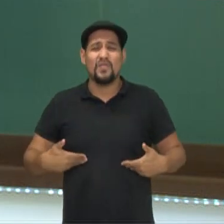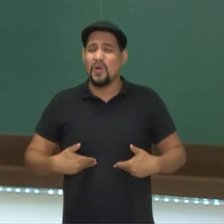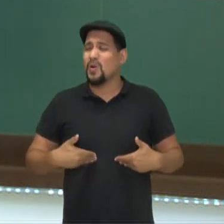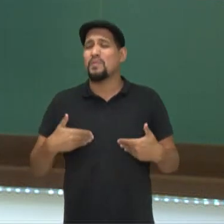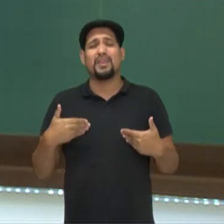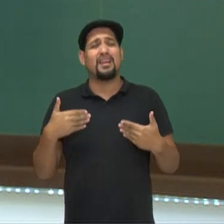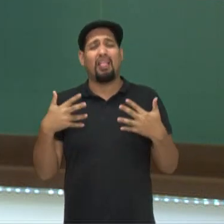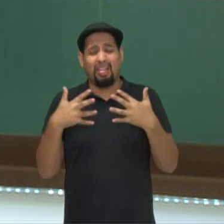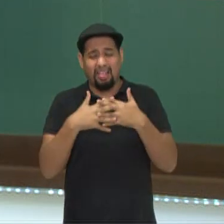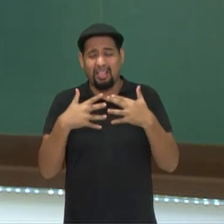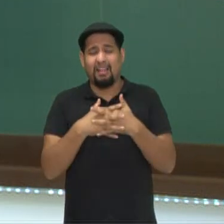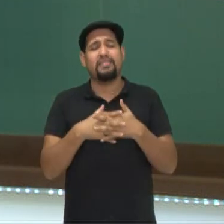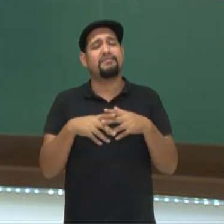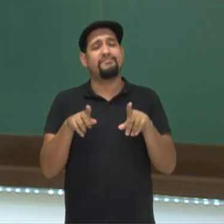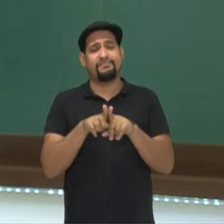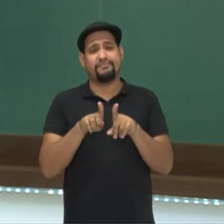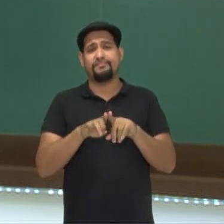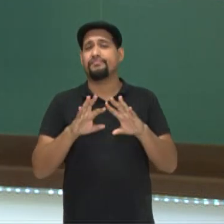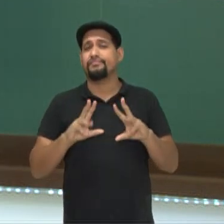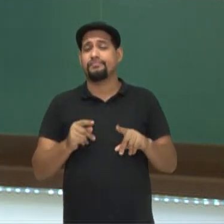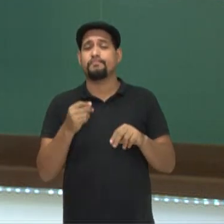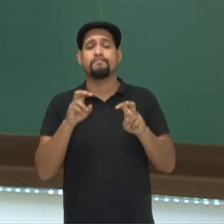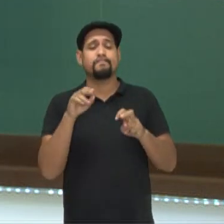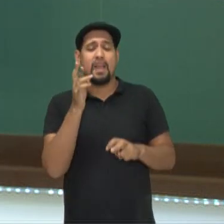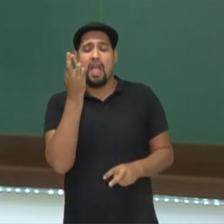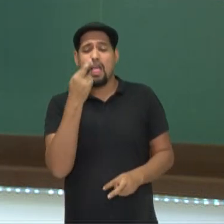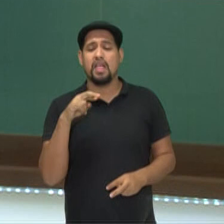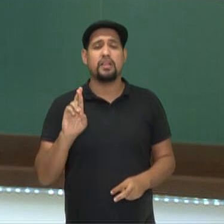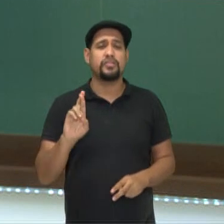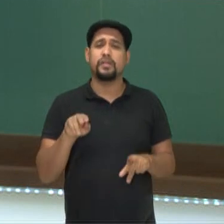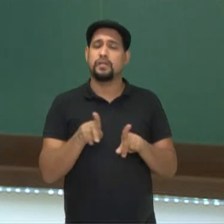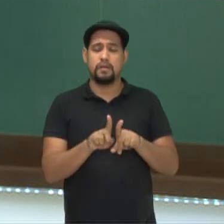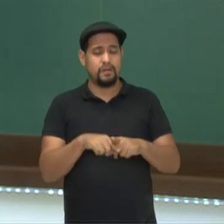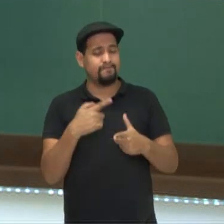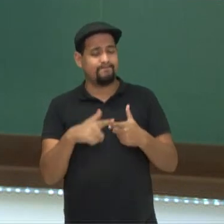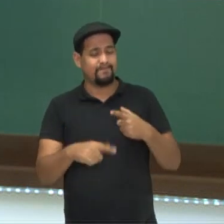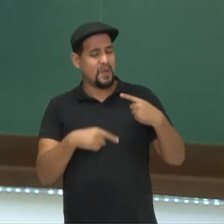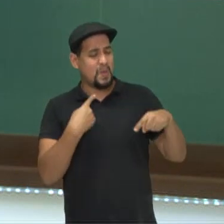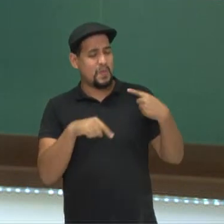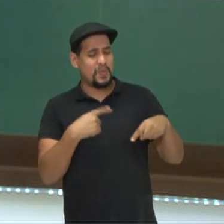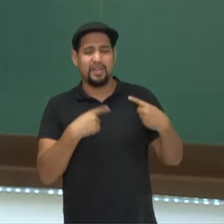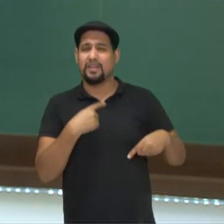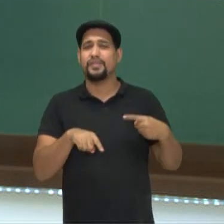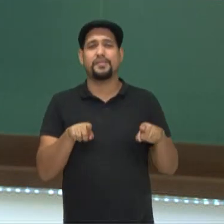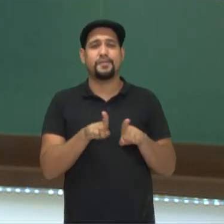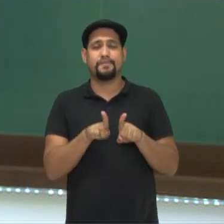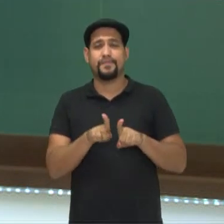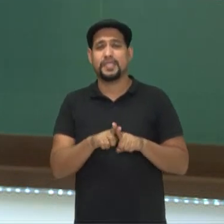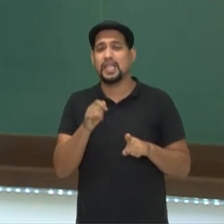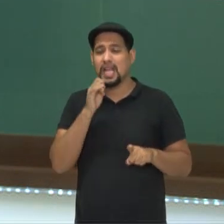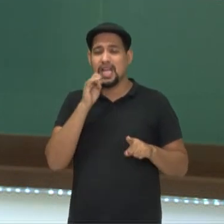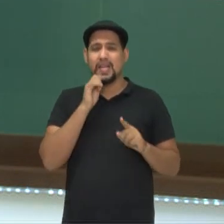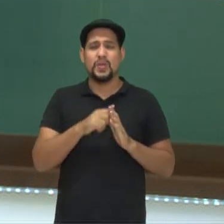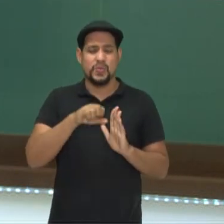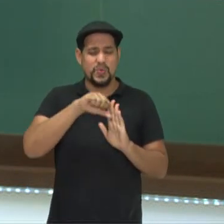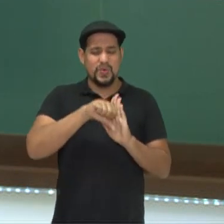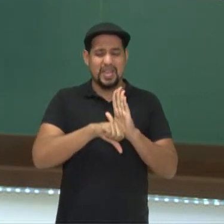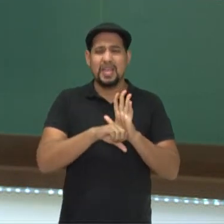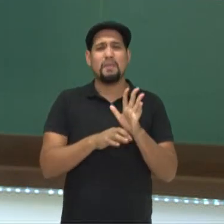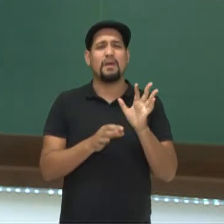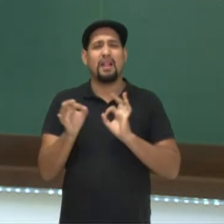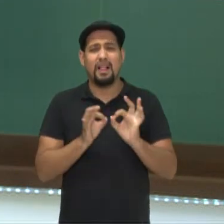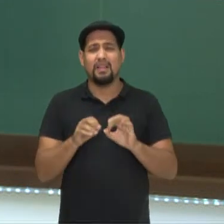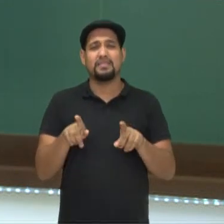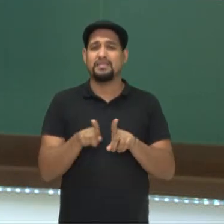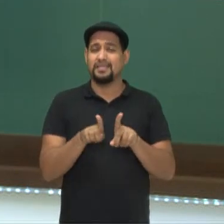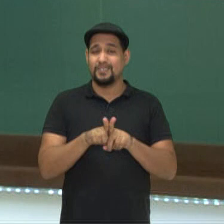conflitos relacionados ali à religião, conflitos políticos, fugindo do crime organizado, do